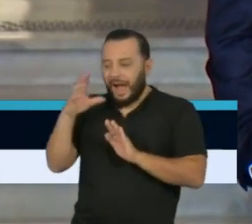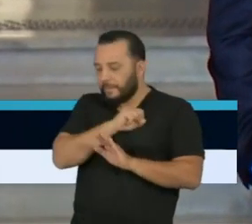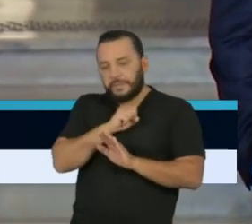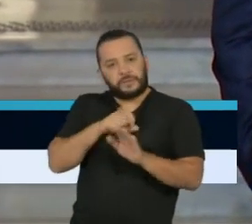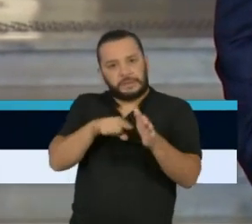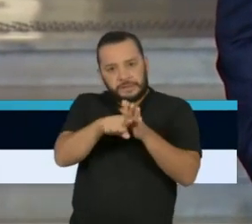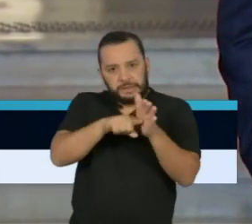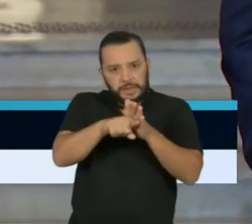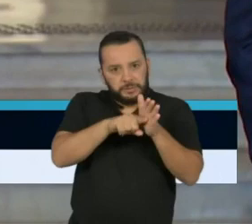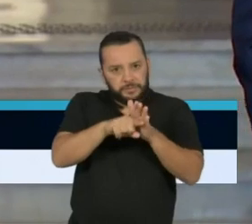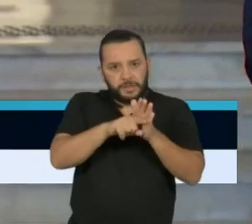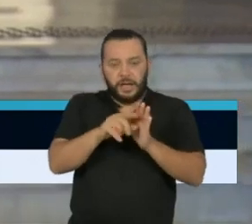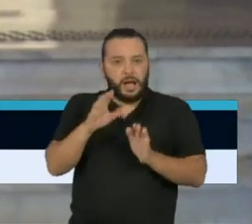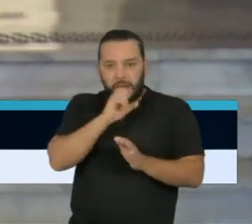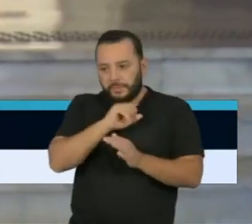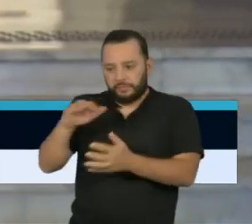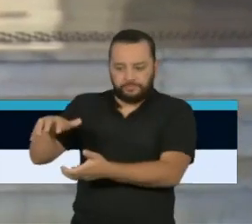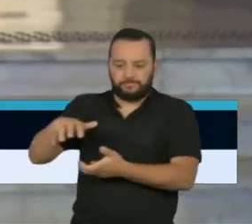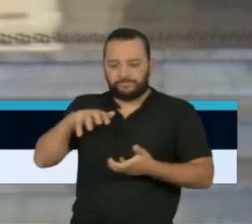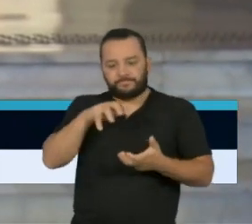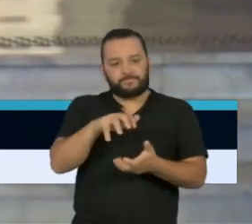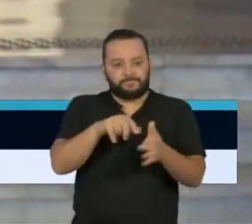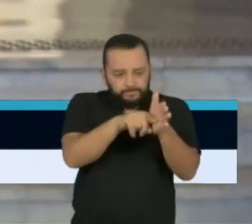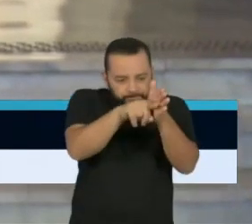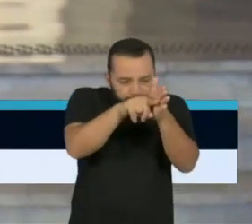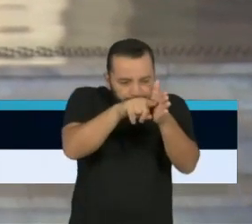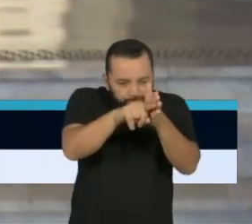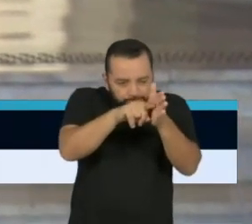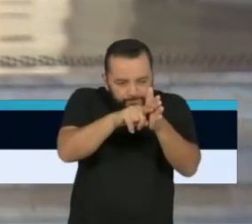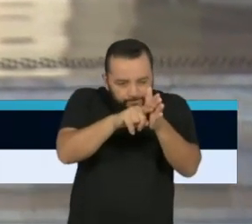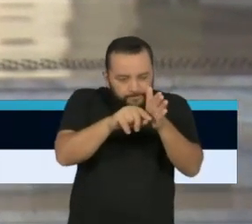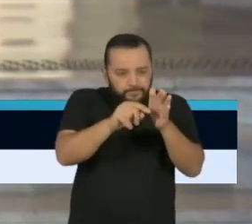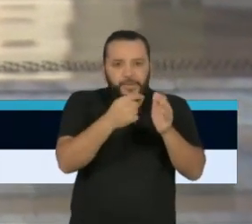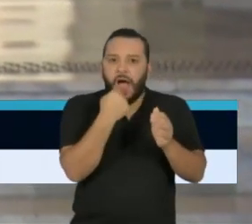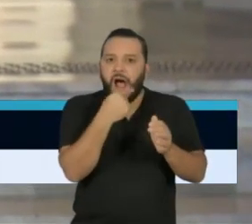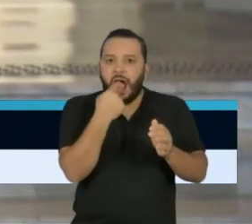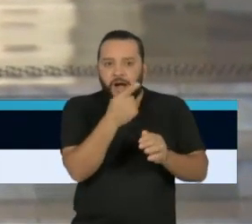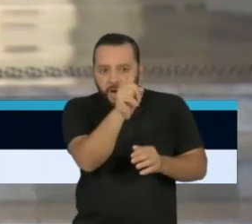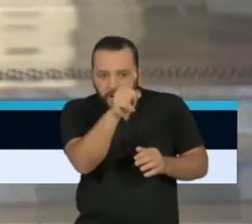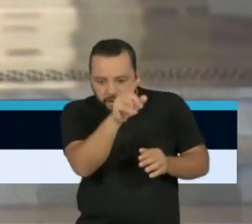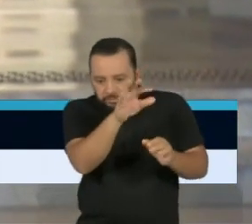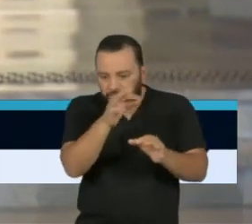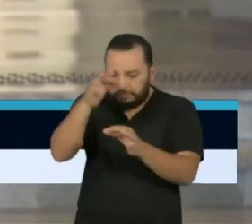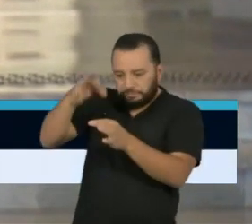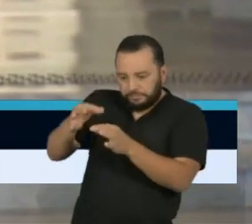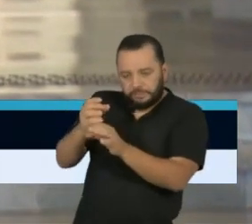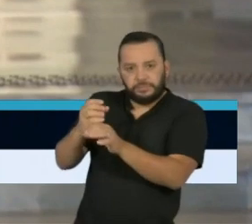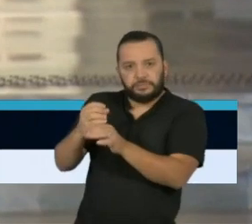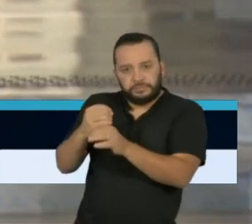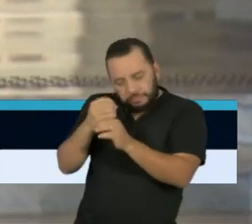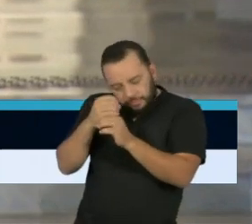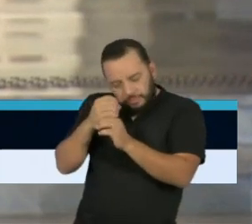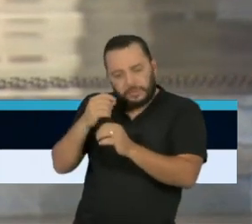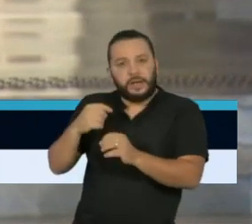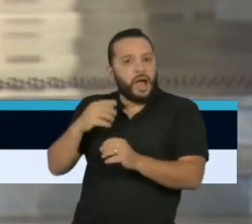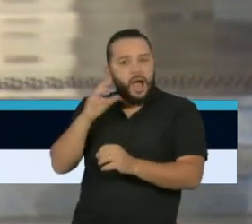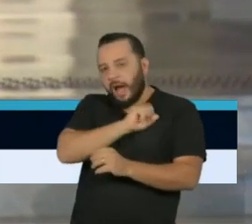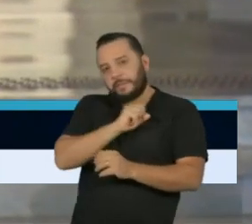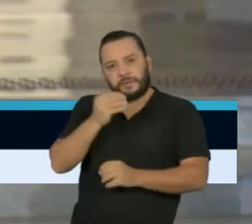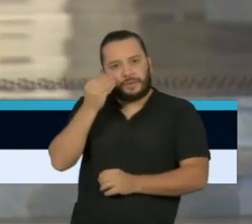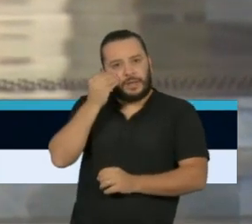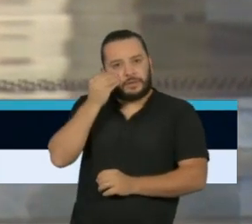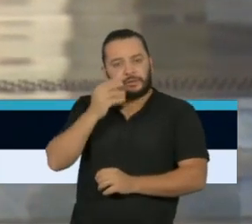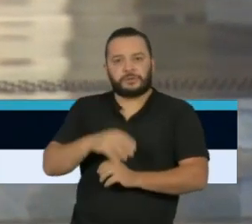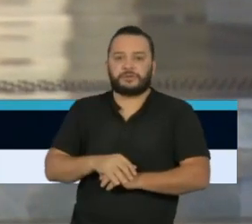exames, o que também aumenta a velocidade da operação de realização dos testes. Então essa é a